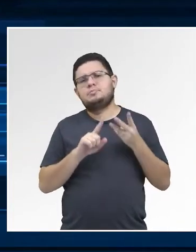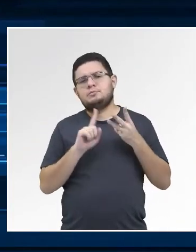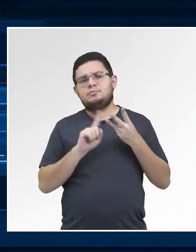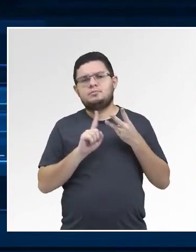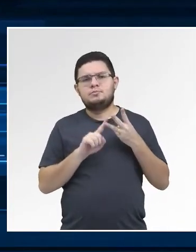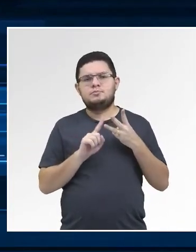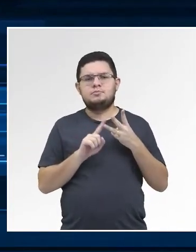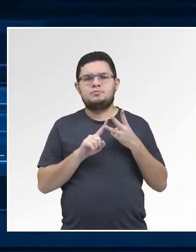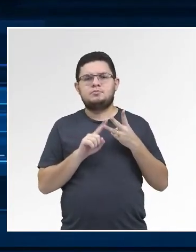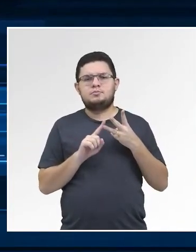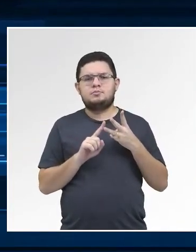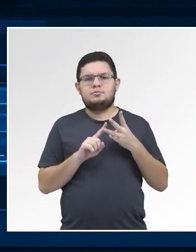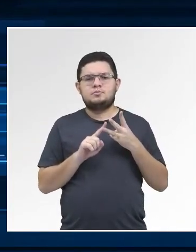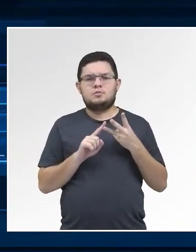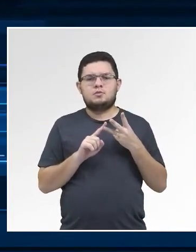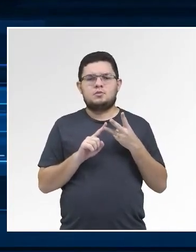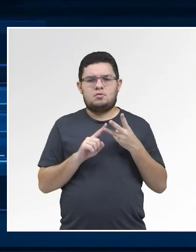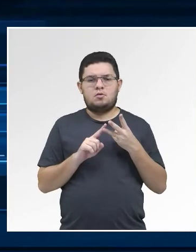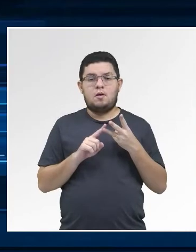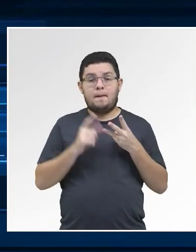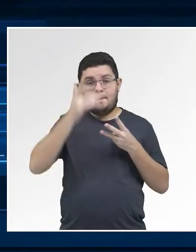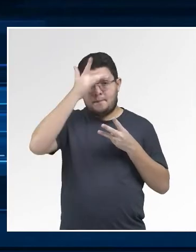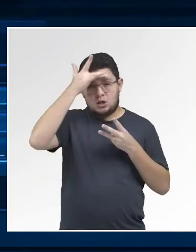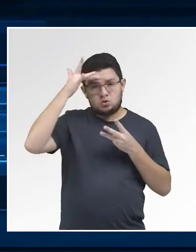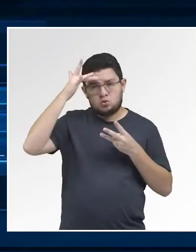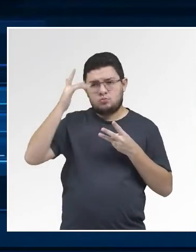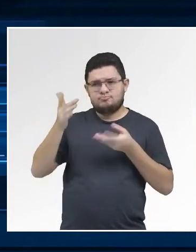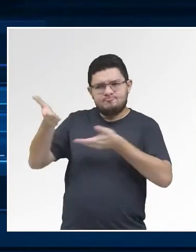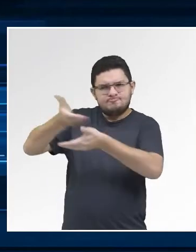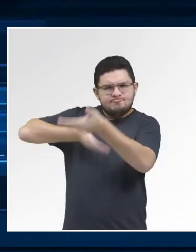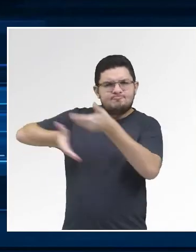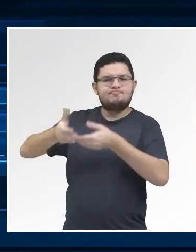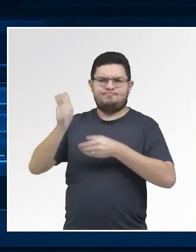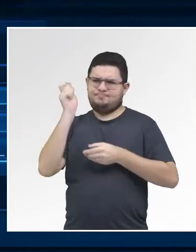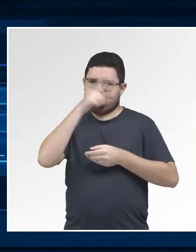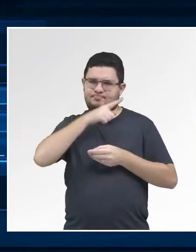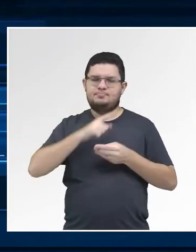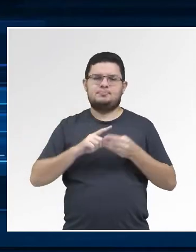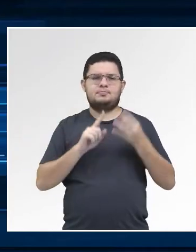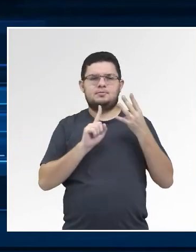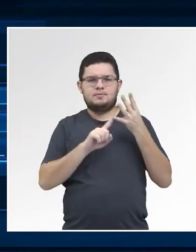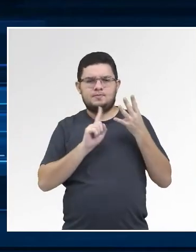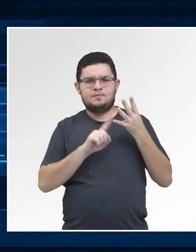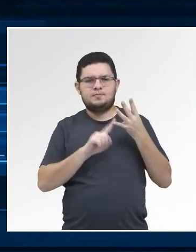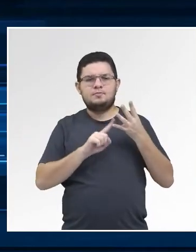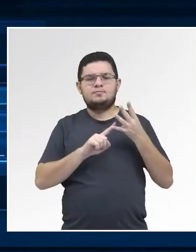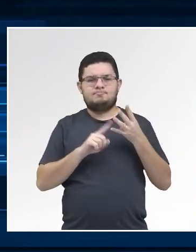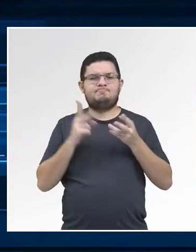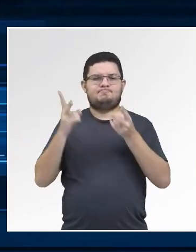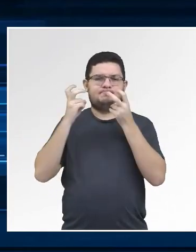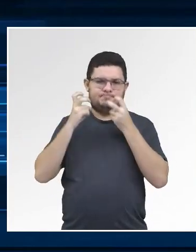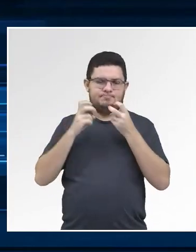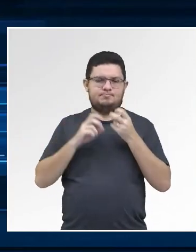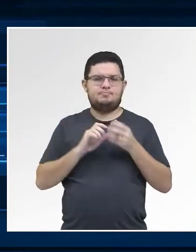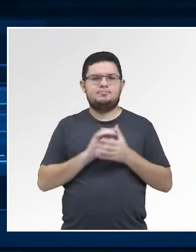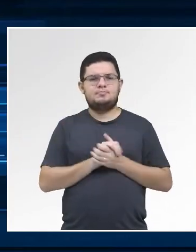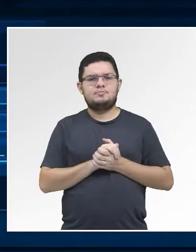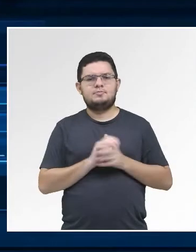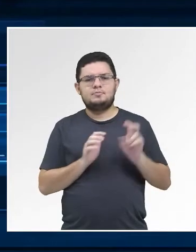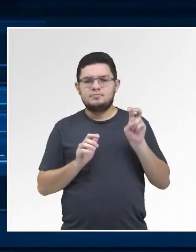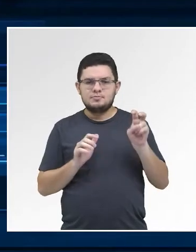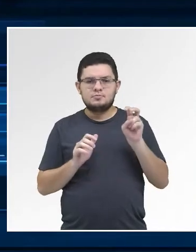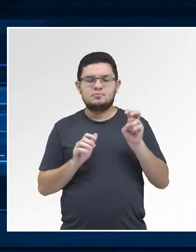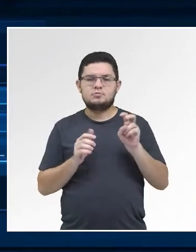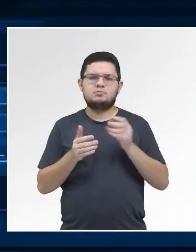A very difficult person to deal. Uma pessoa muito difícil de lidar. I notice. Eu percebi.